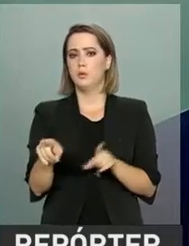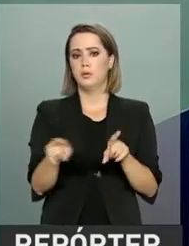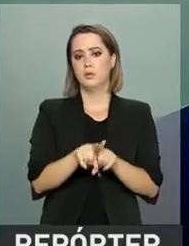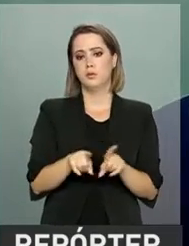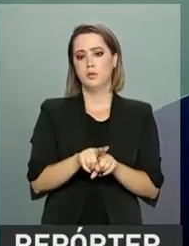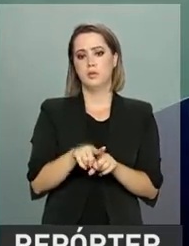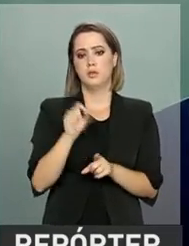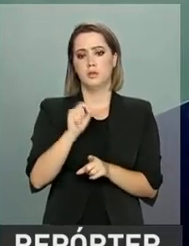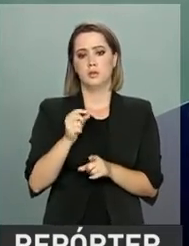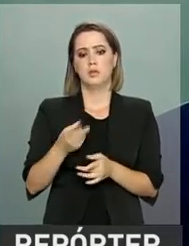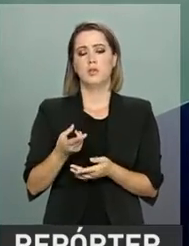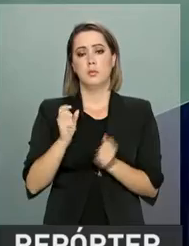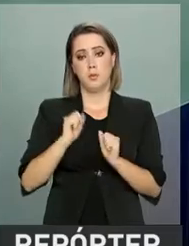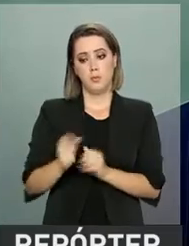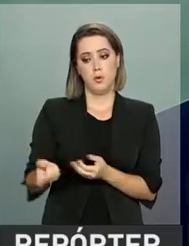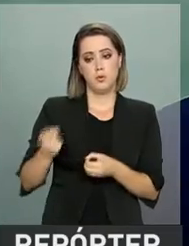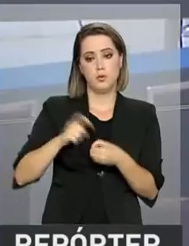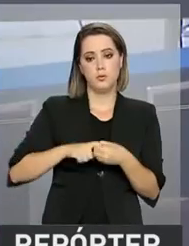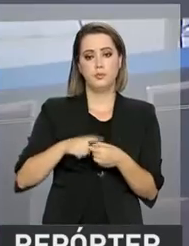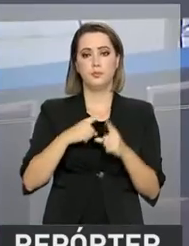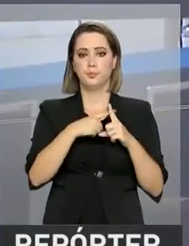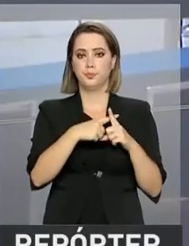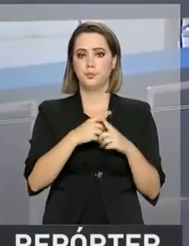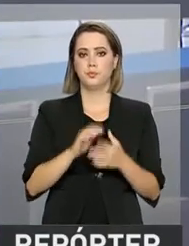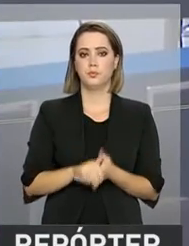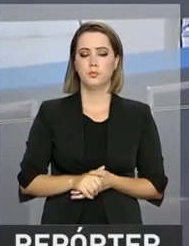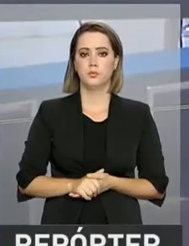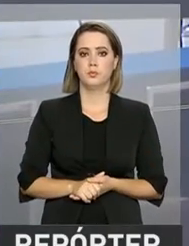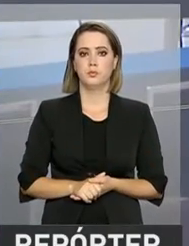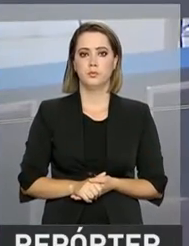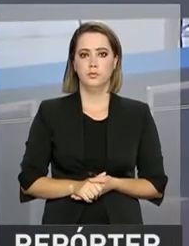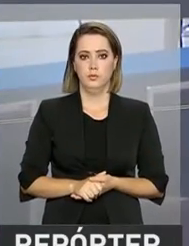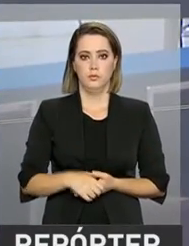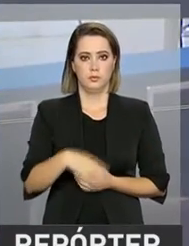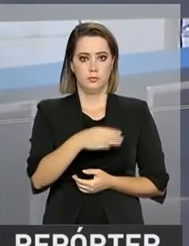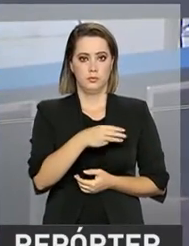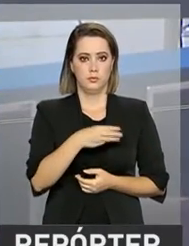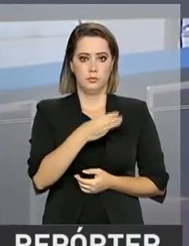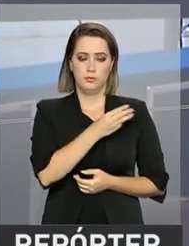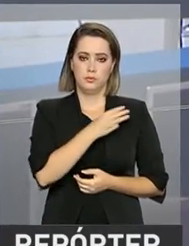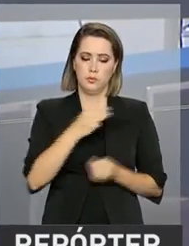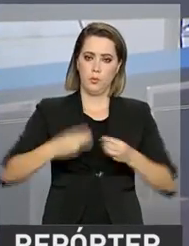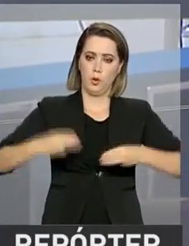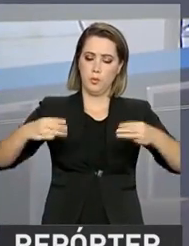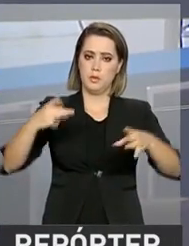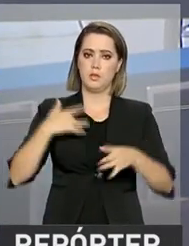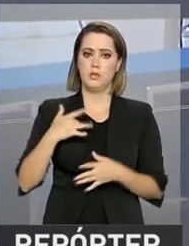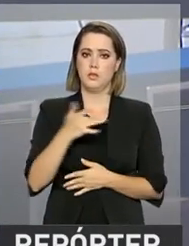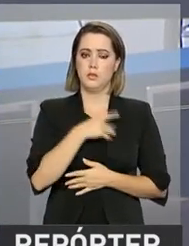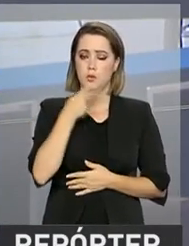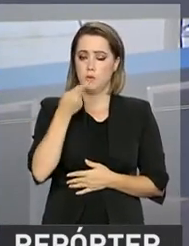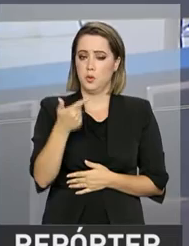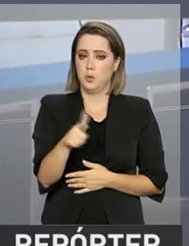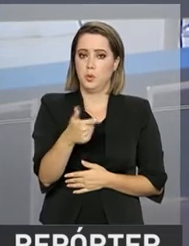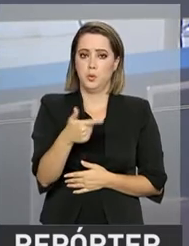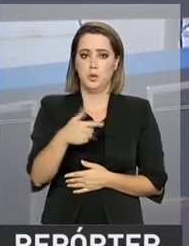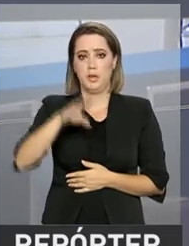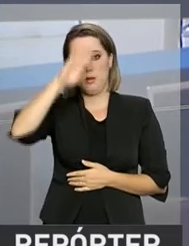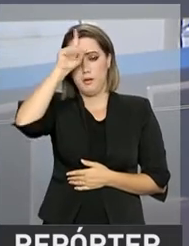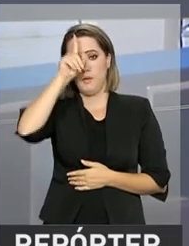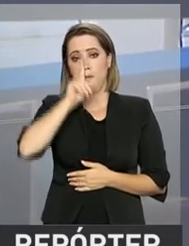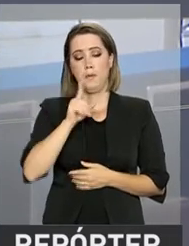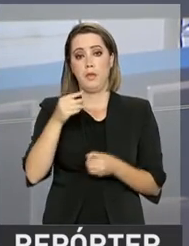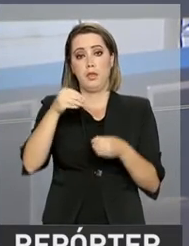tem uma rentabilidade positiva o ministério da saúde informou que não há evidência de febre amarela